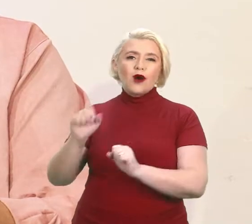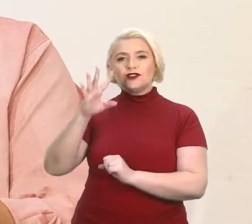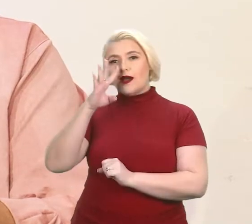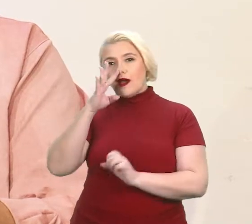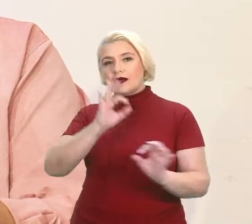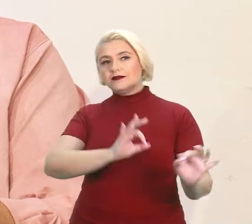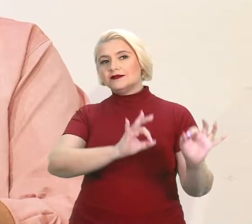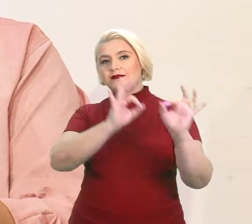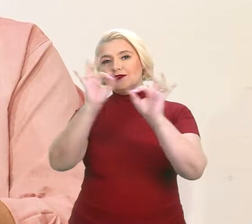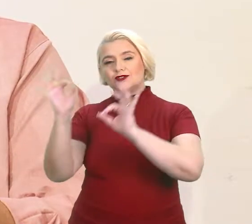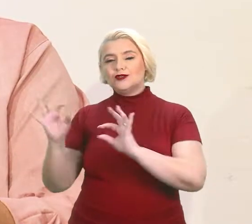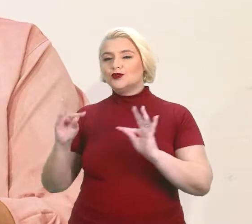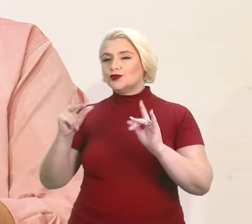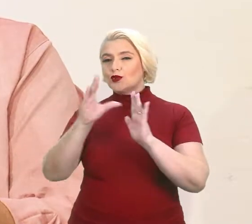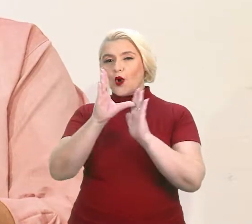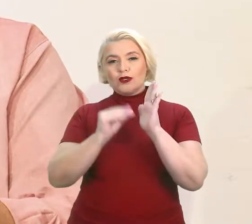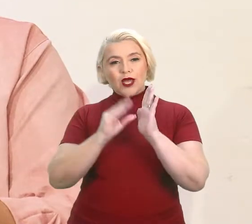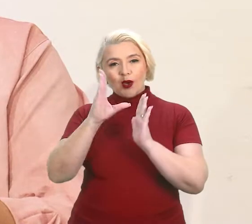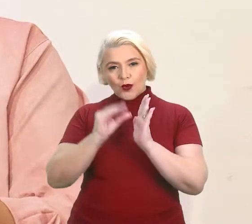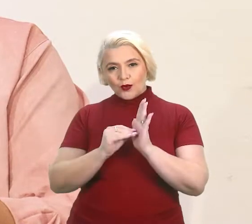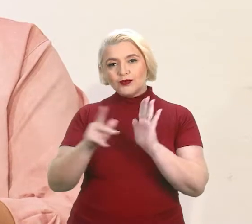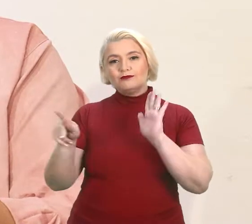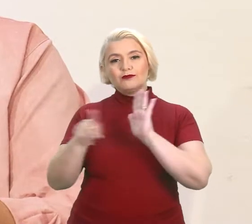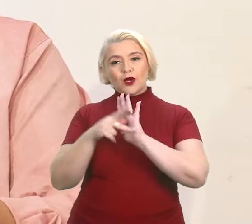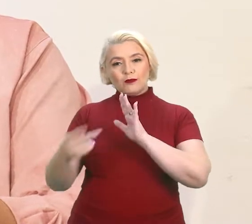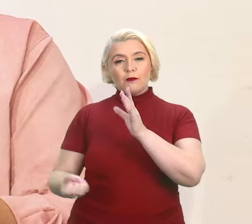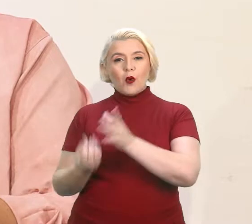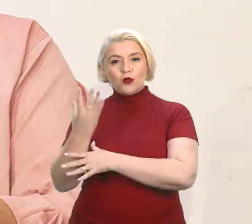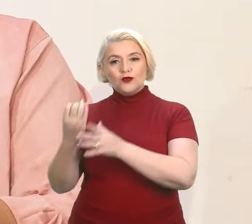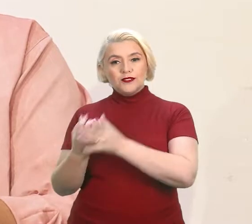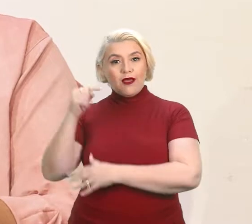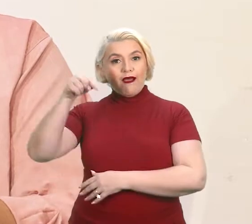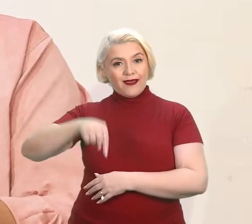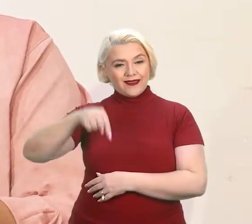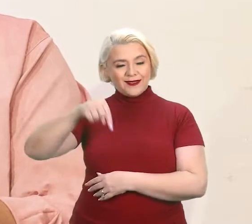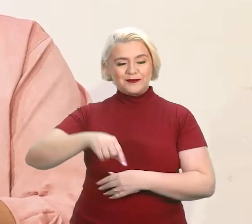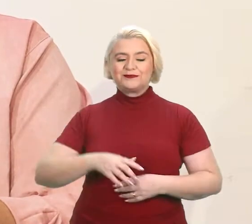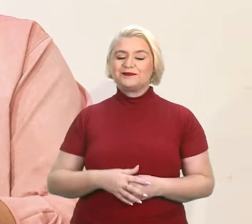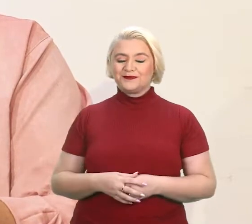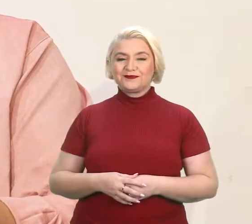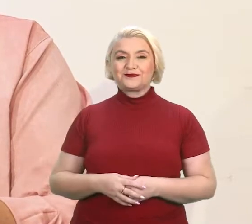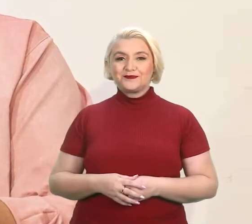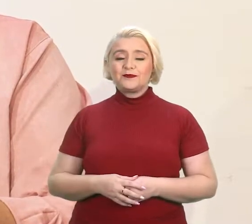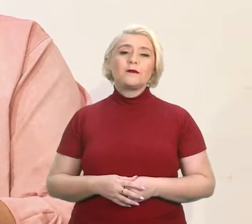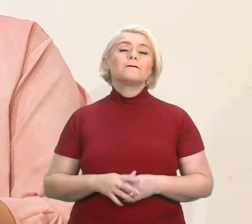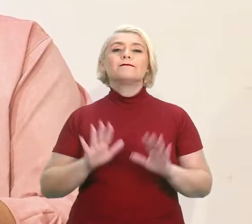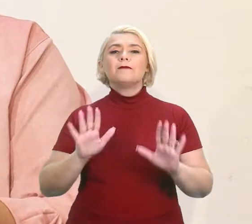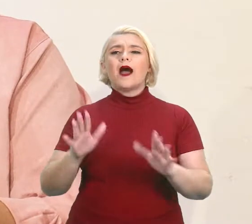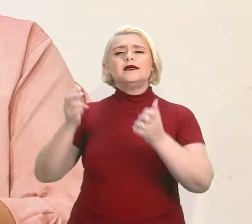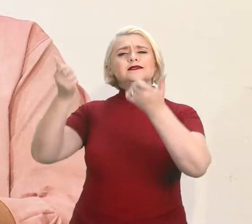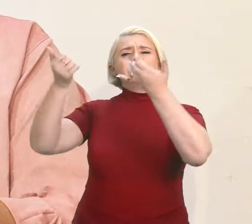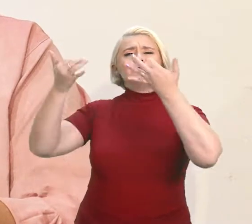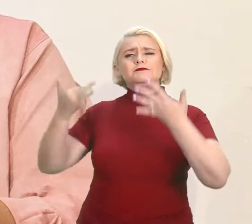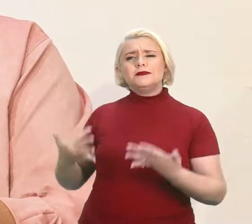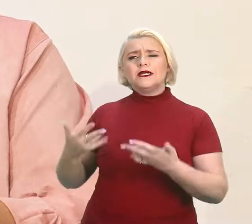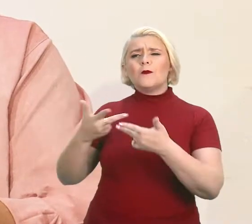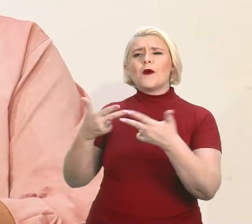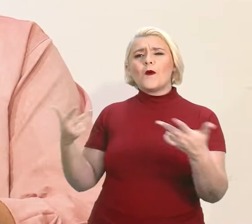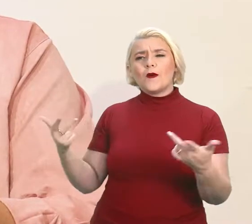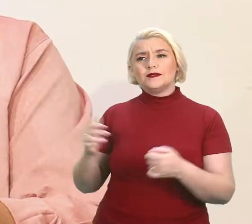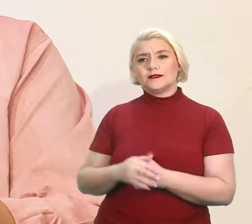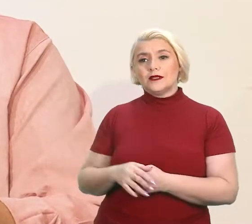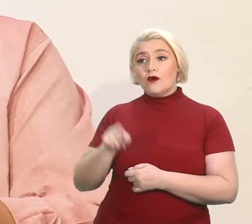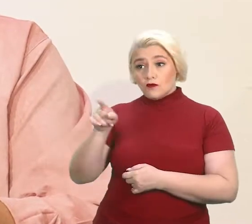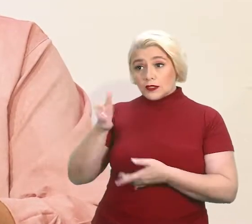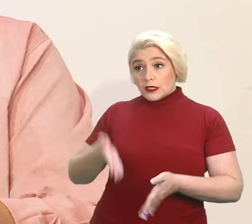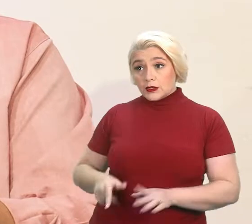acesso a todo o conteúdo que é produzido aqui. Mas me diga uma coisa, professora, a senhora é goiana, nasceu